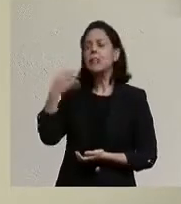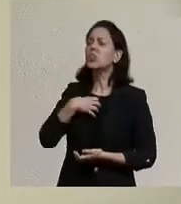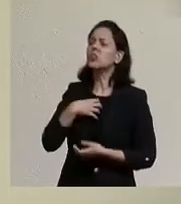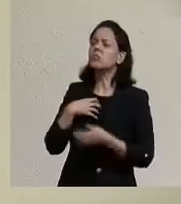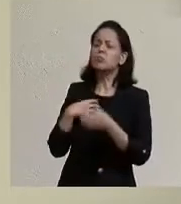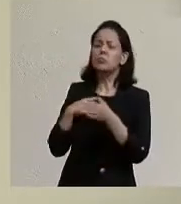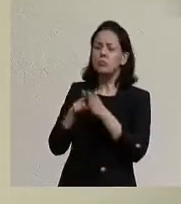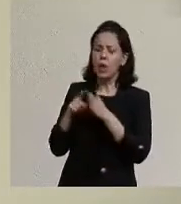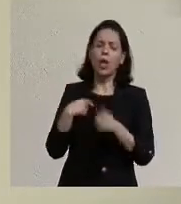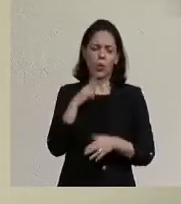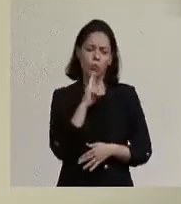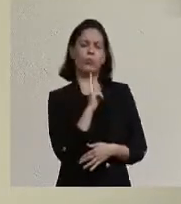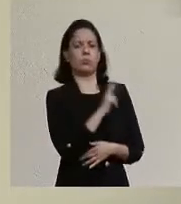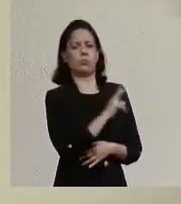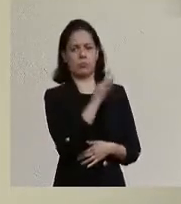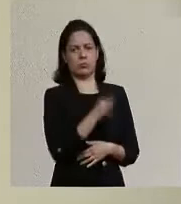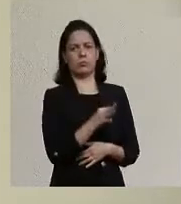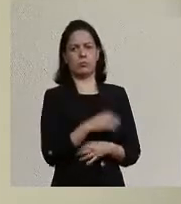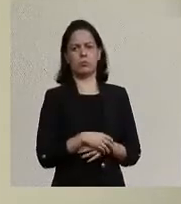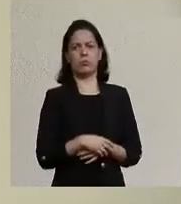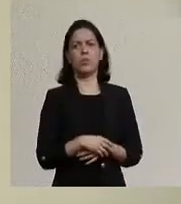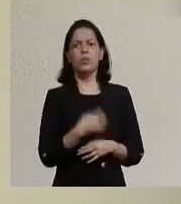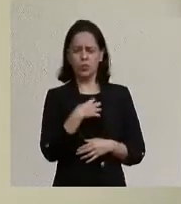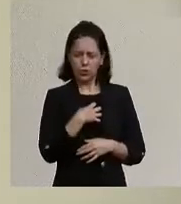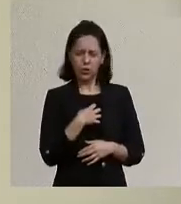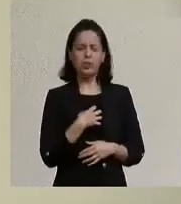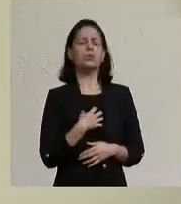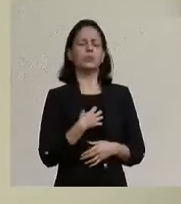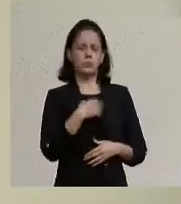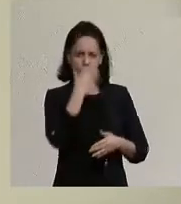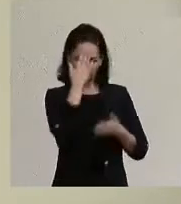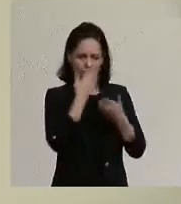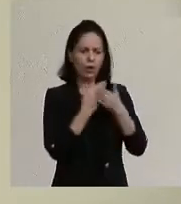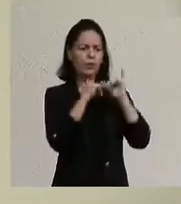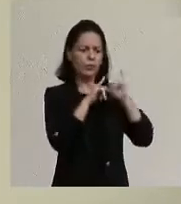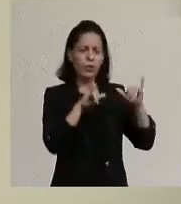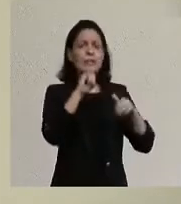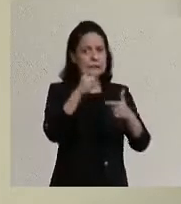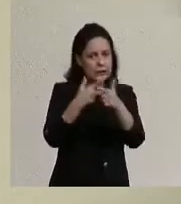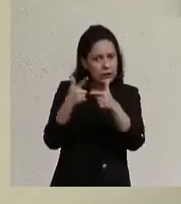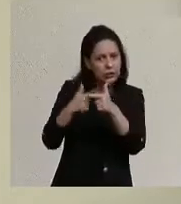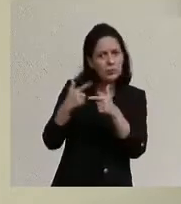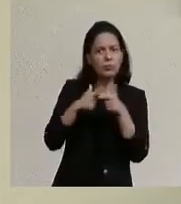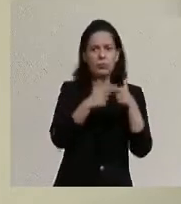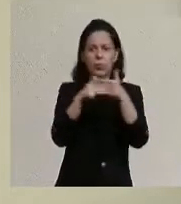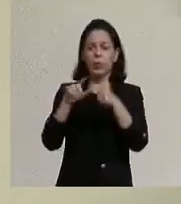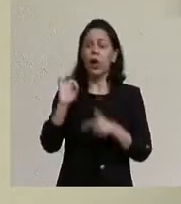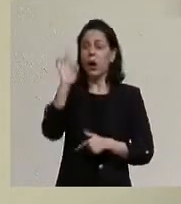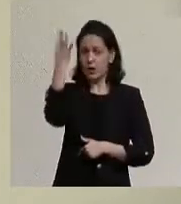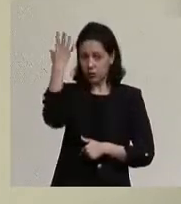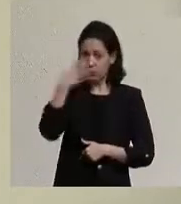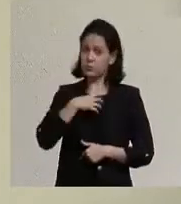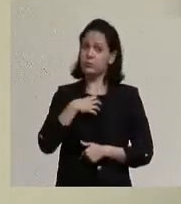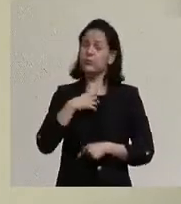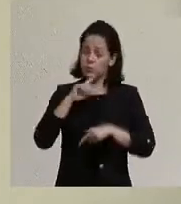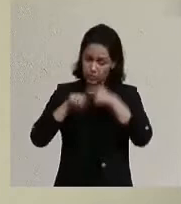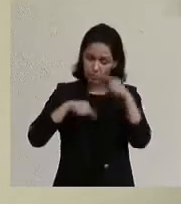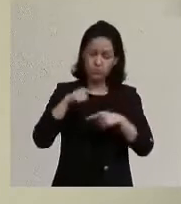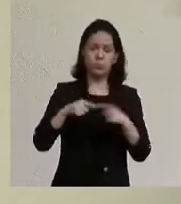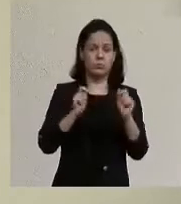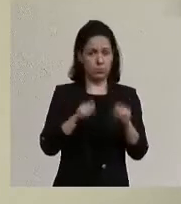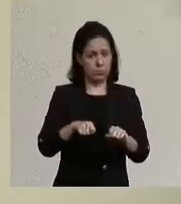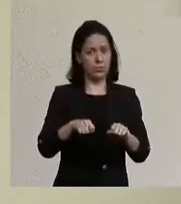questionamento eu respondi Sempre falei de cabeça erguida quando houver um problemas eu sequer entendi a motivação depois